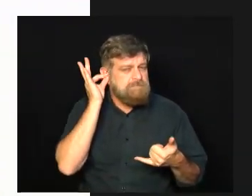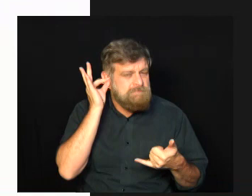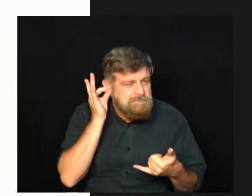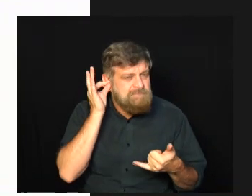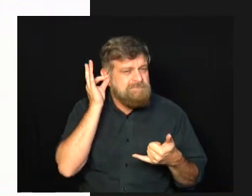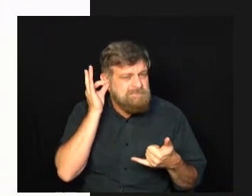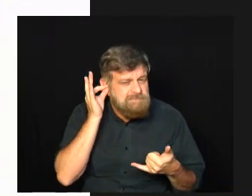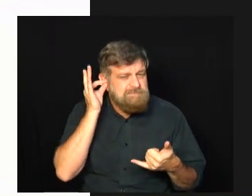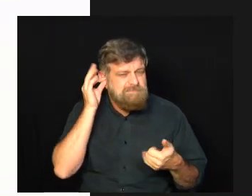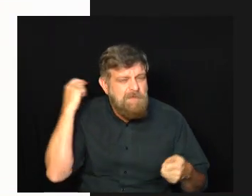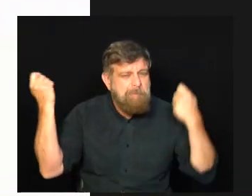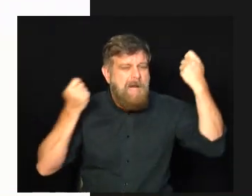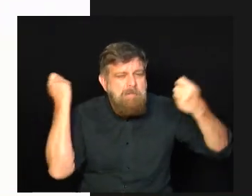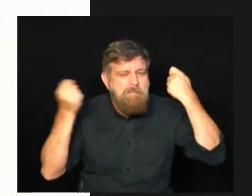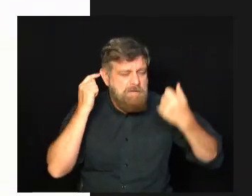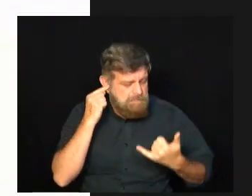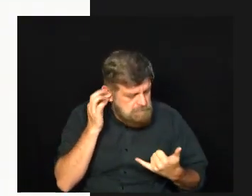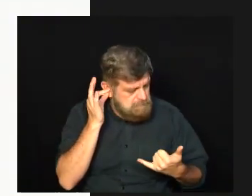que você